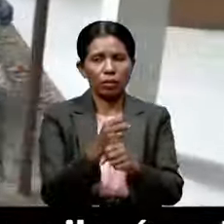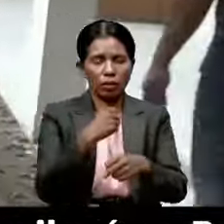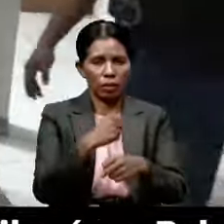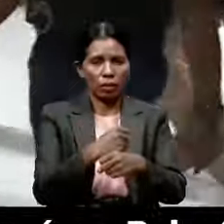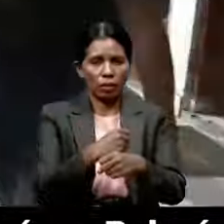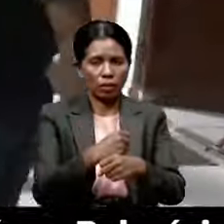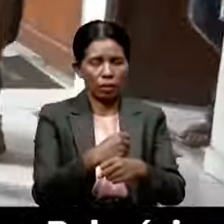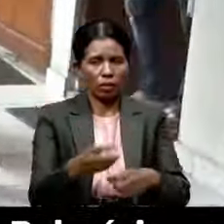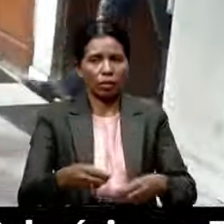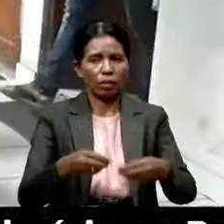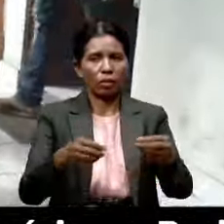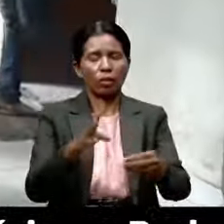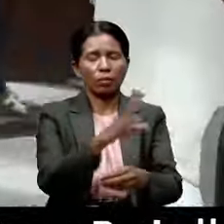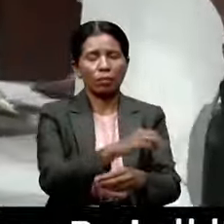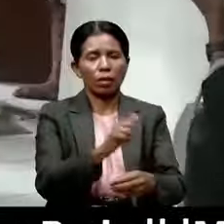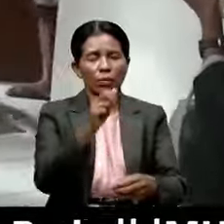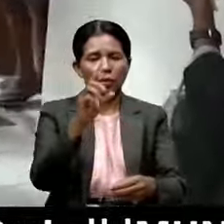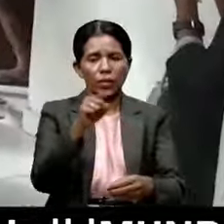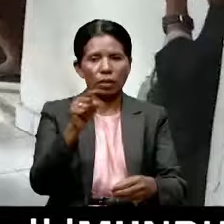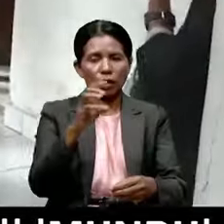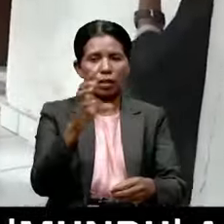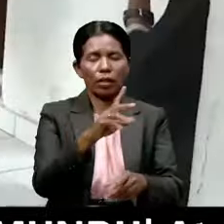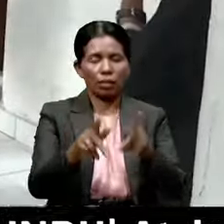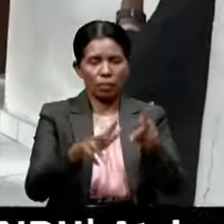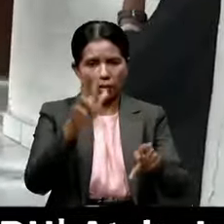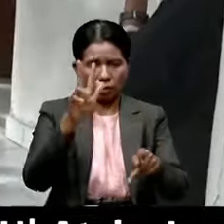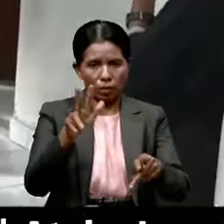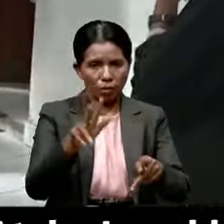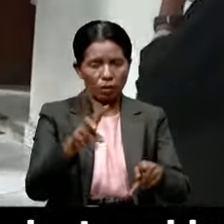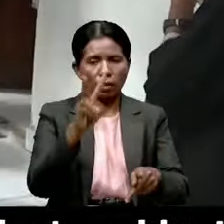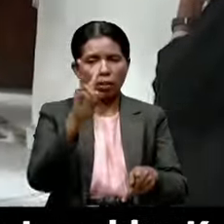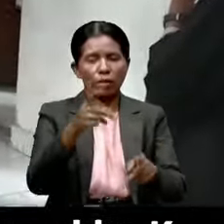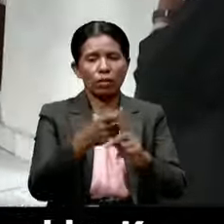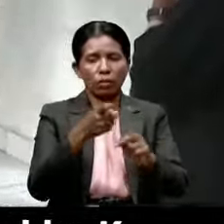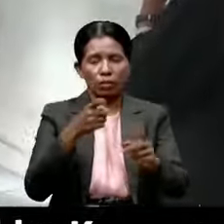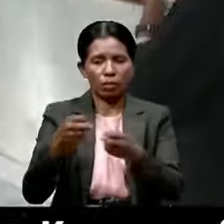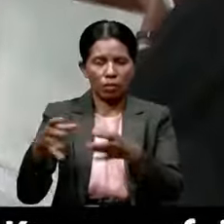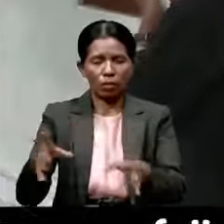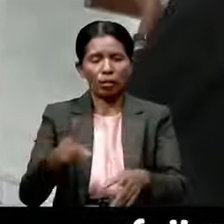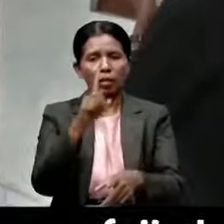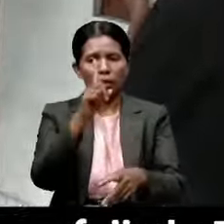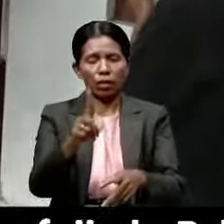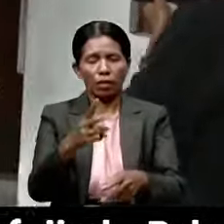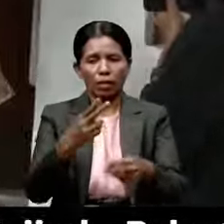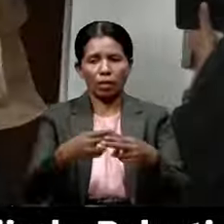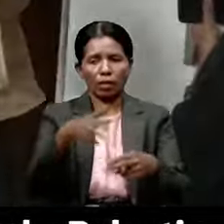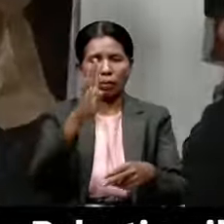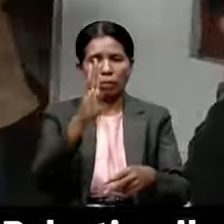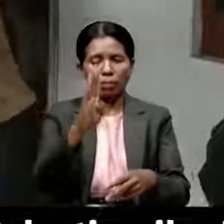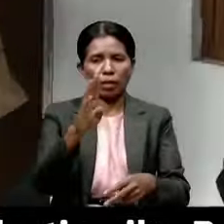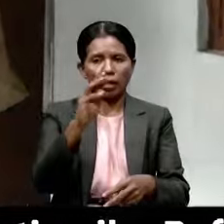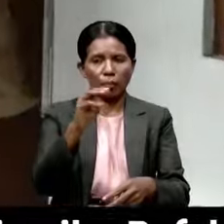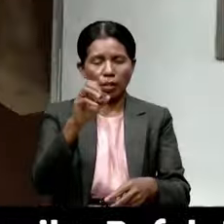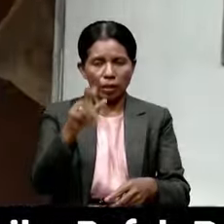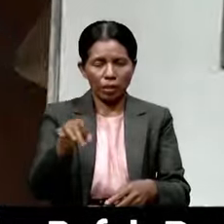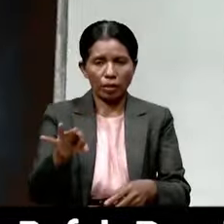cupom Betfor no amizade falso. Dedão nesse dedão nem tolo ne, nem rua Husik Fali, no ida inicial BMF, penetele